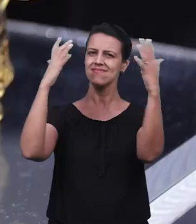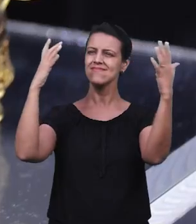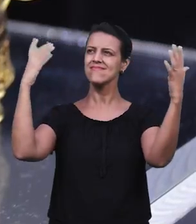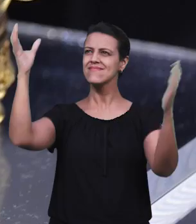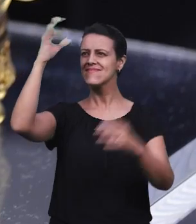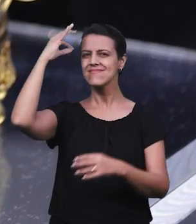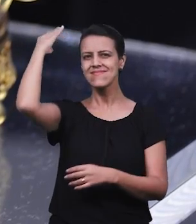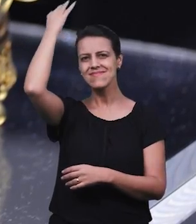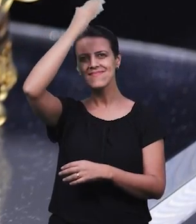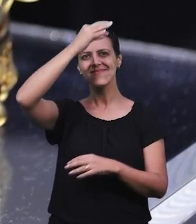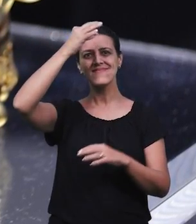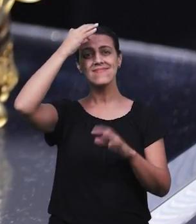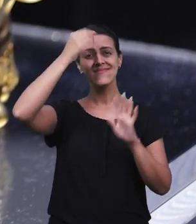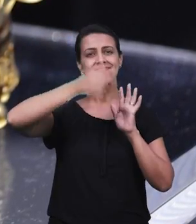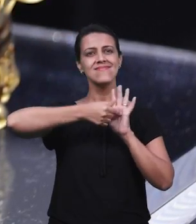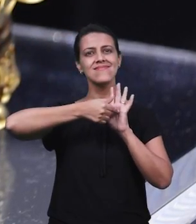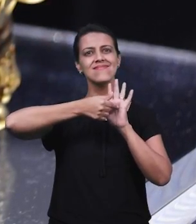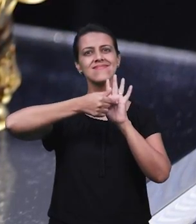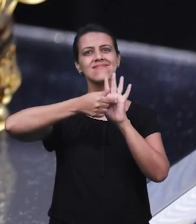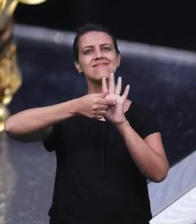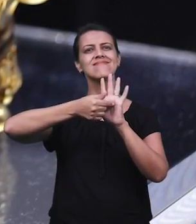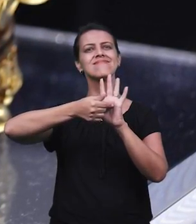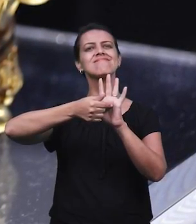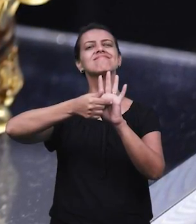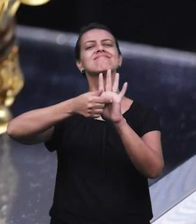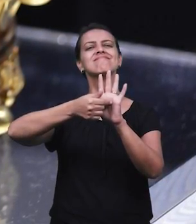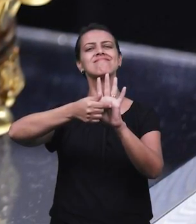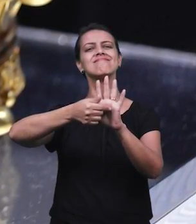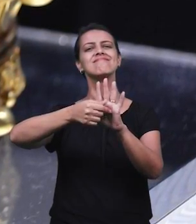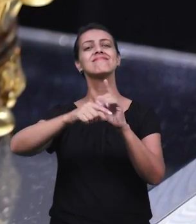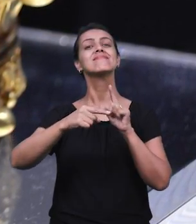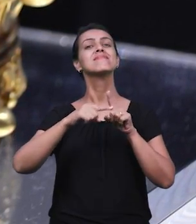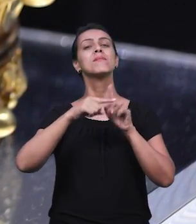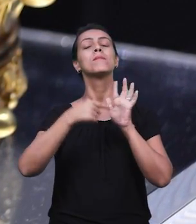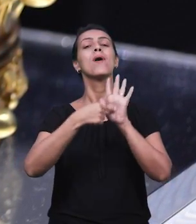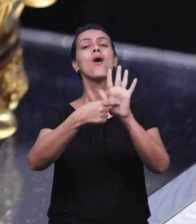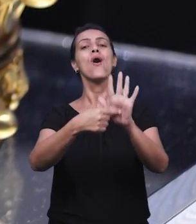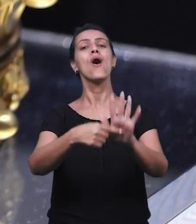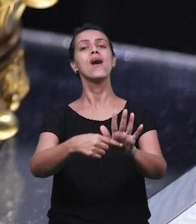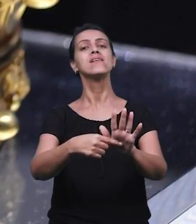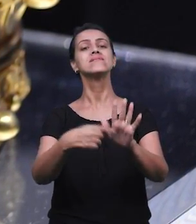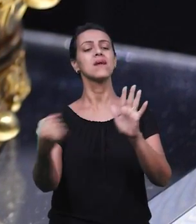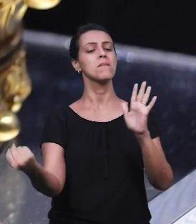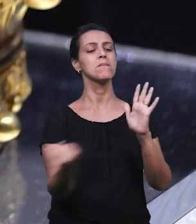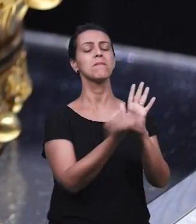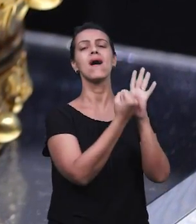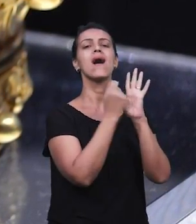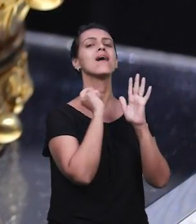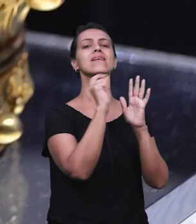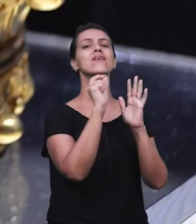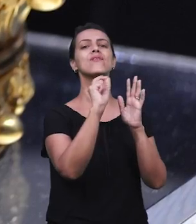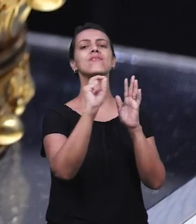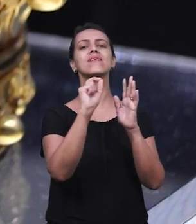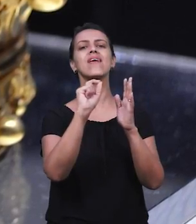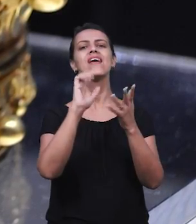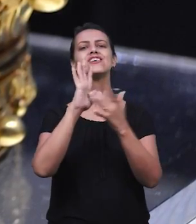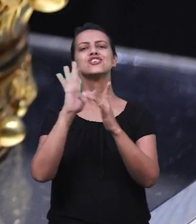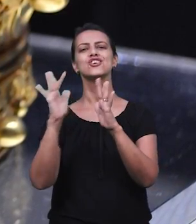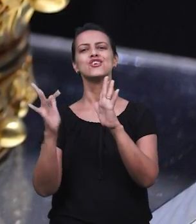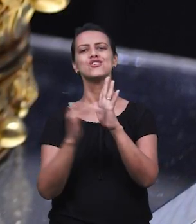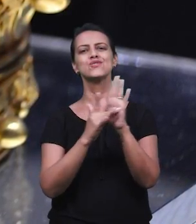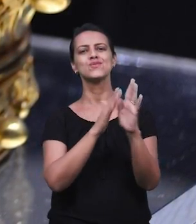tremulando a luz, eis a sua divisa,